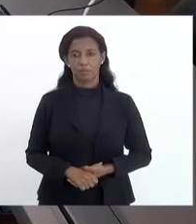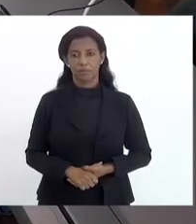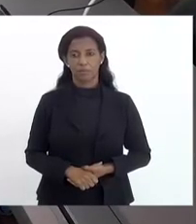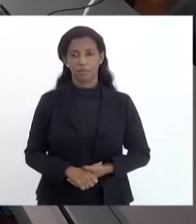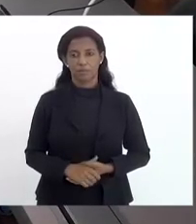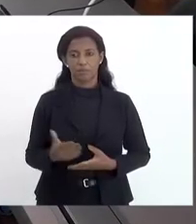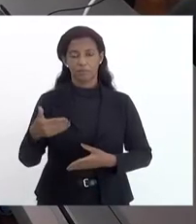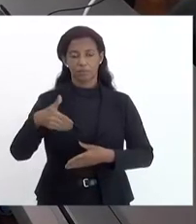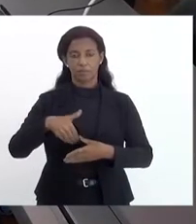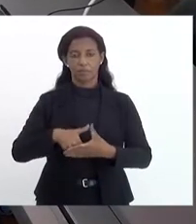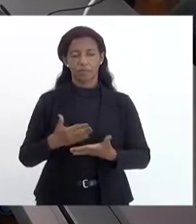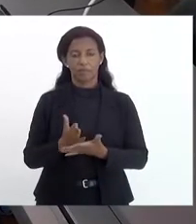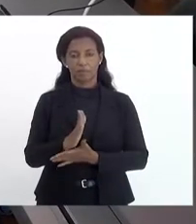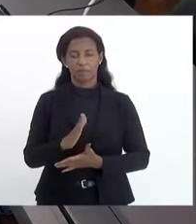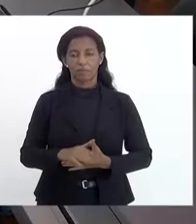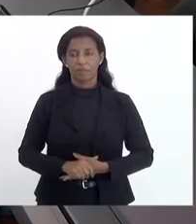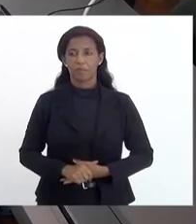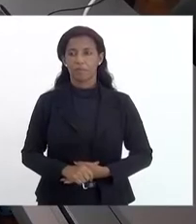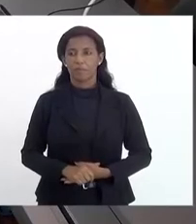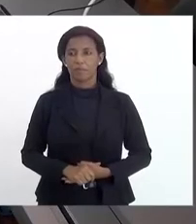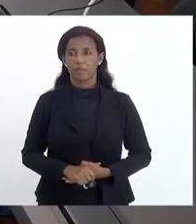Em discussão, em votação, aprovado.